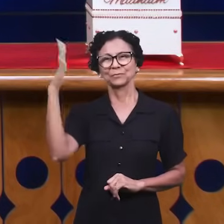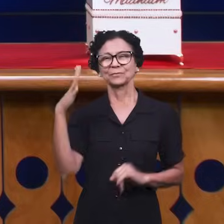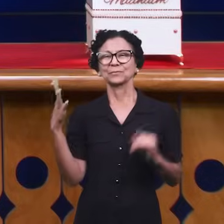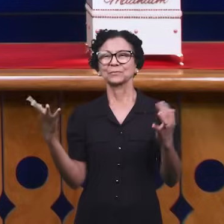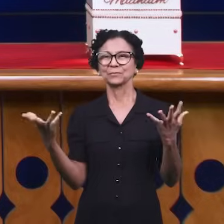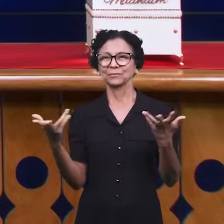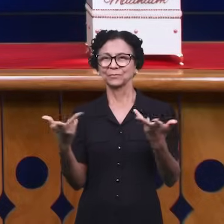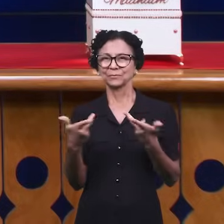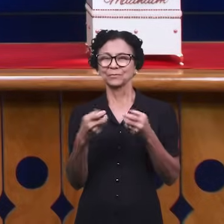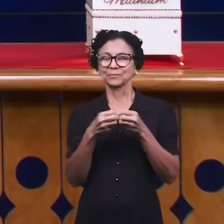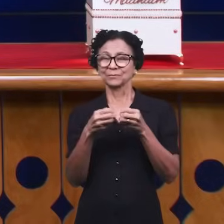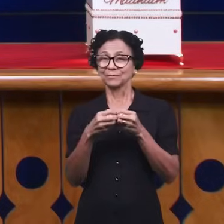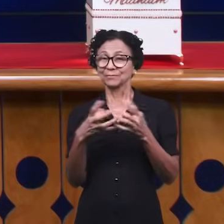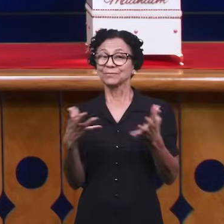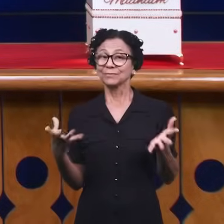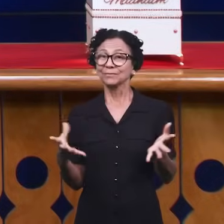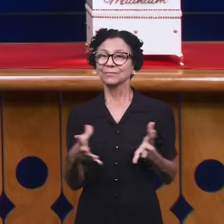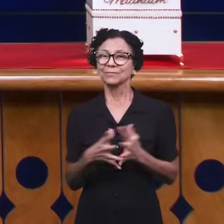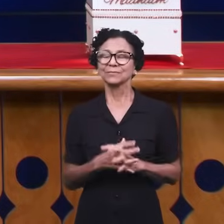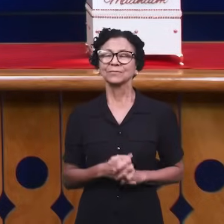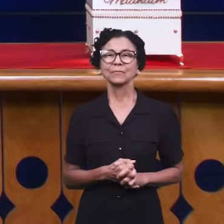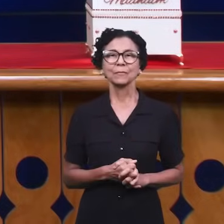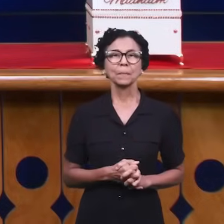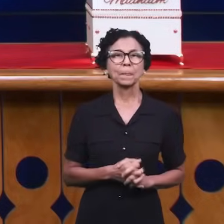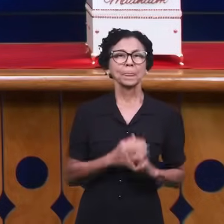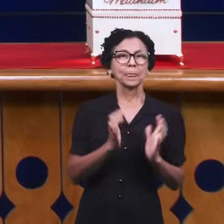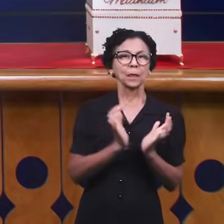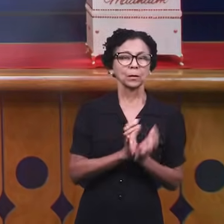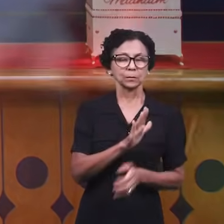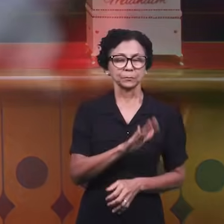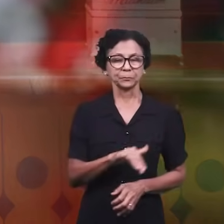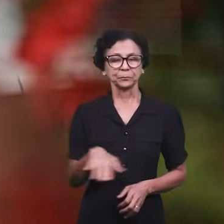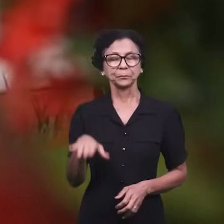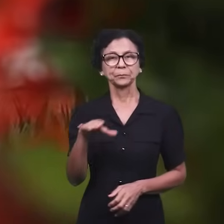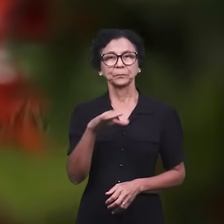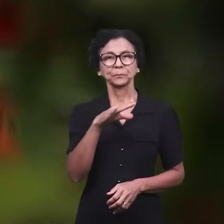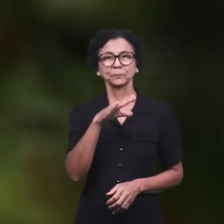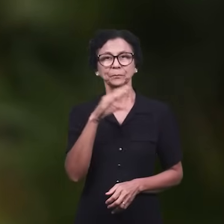nossas crianças. Da boca das crianças vem o perfeito louvor.